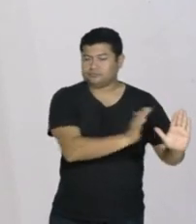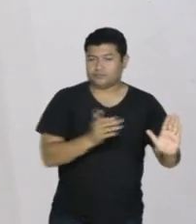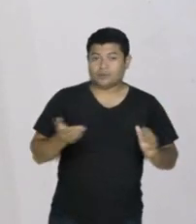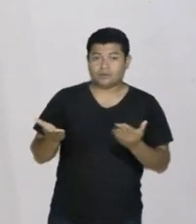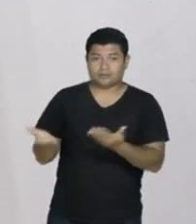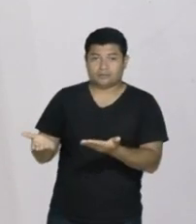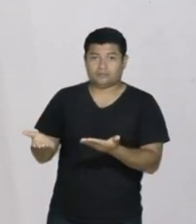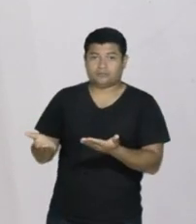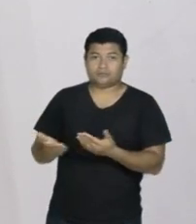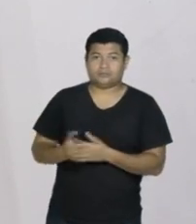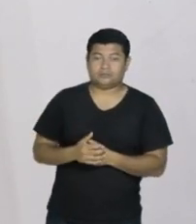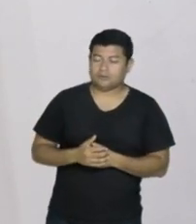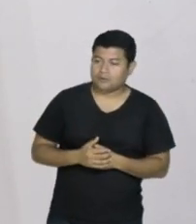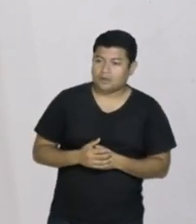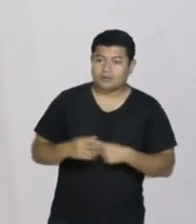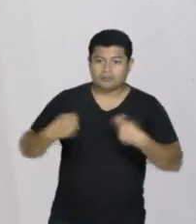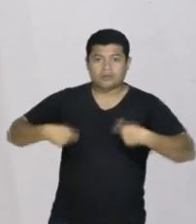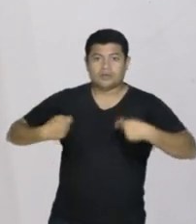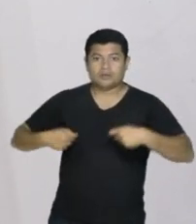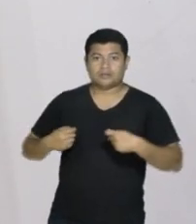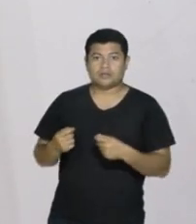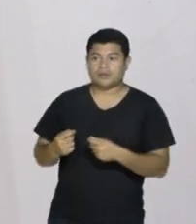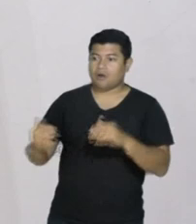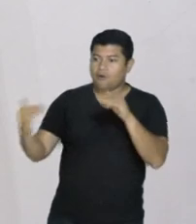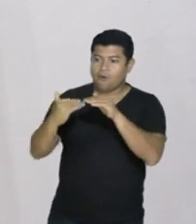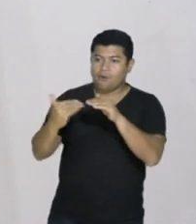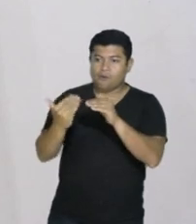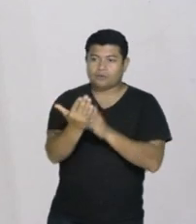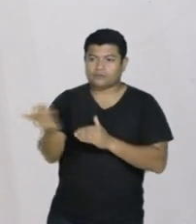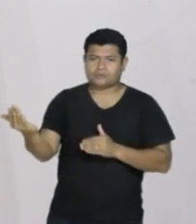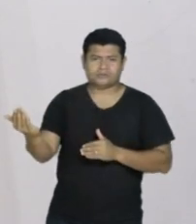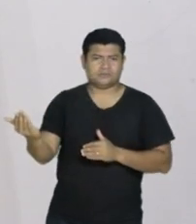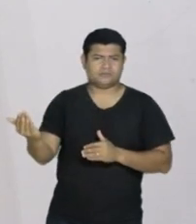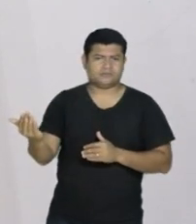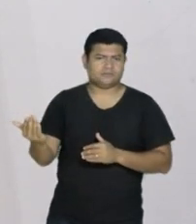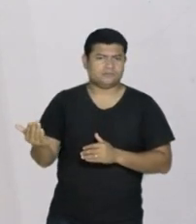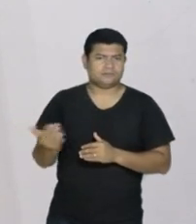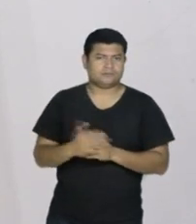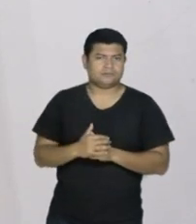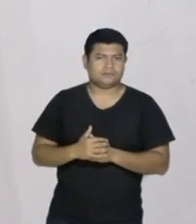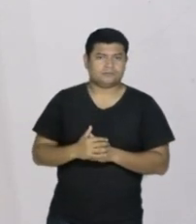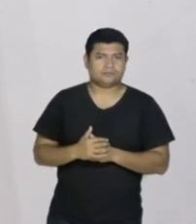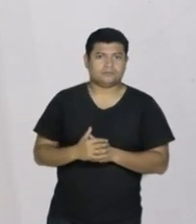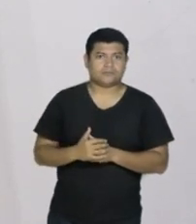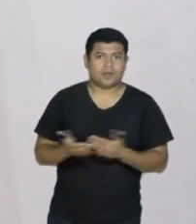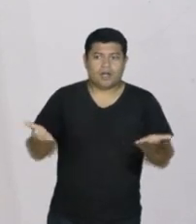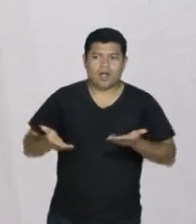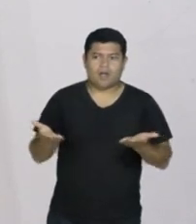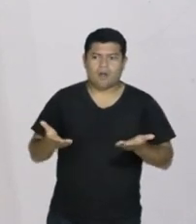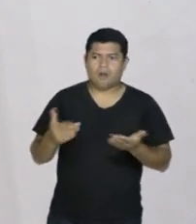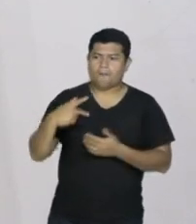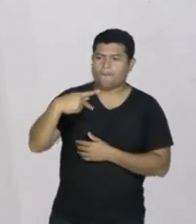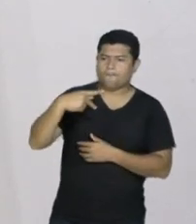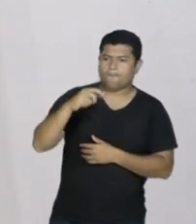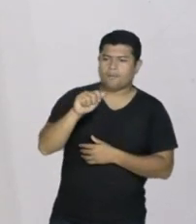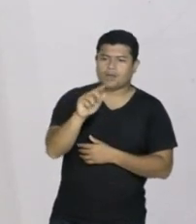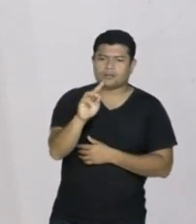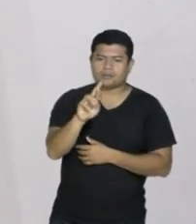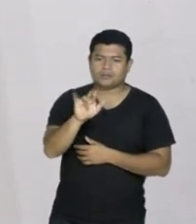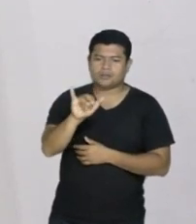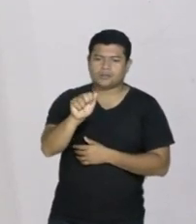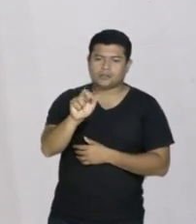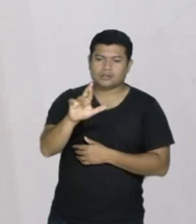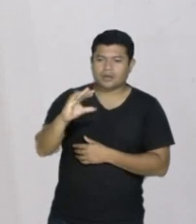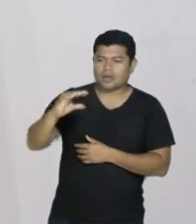machista porque não tá especificado mas temos patriarcais o que que isso não pode dizer pai e mãe também não tá